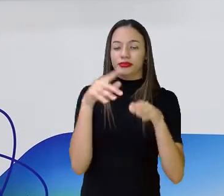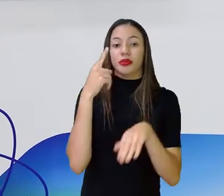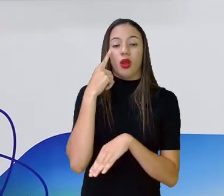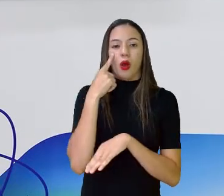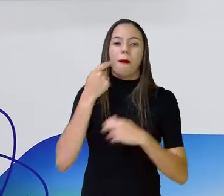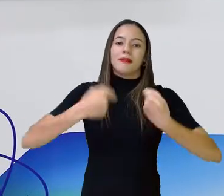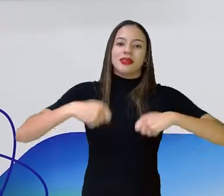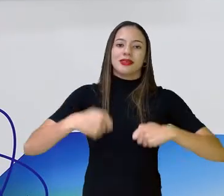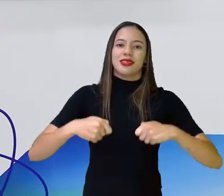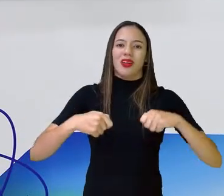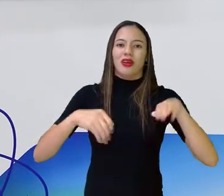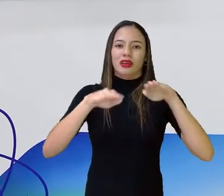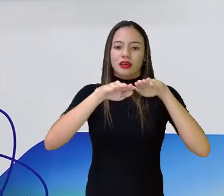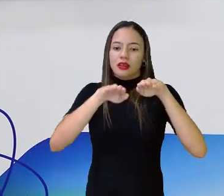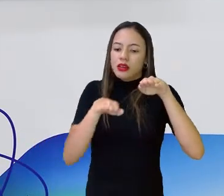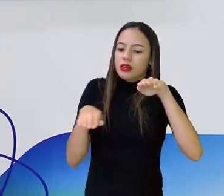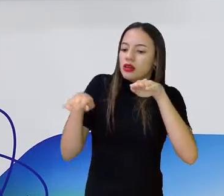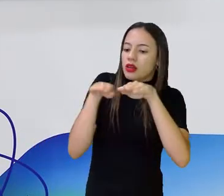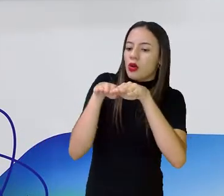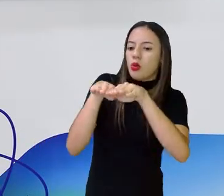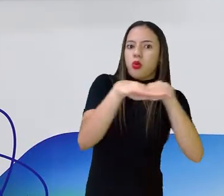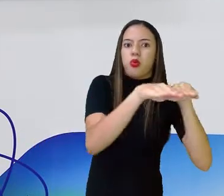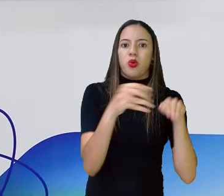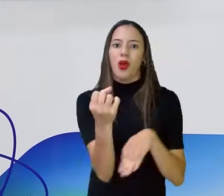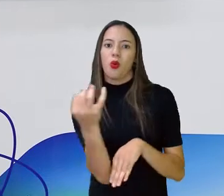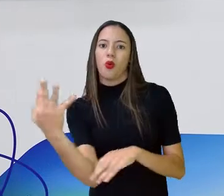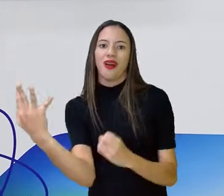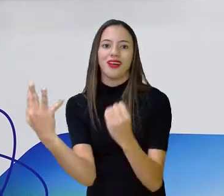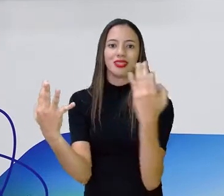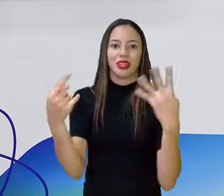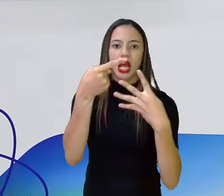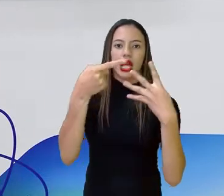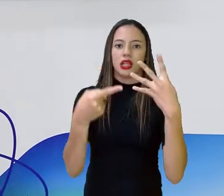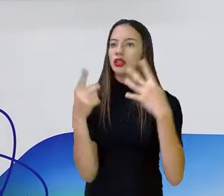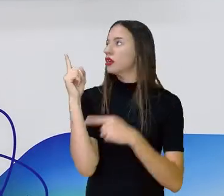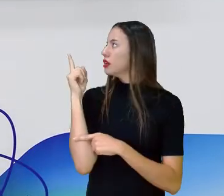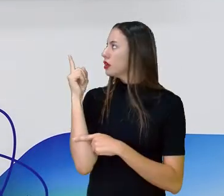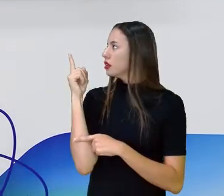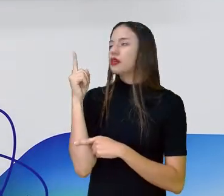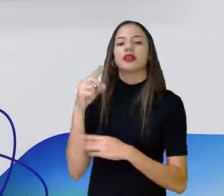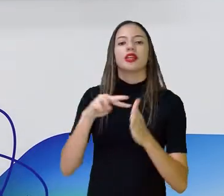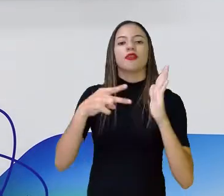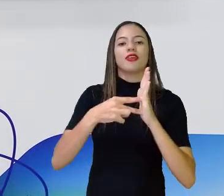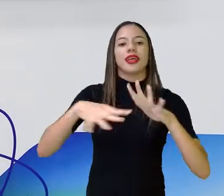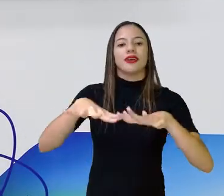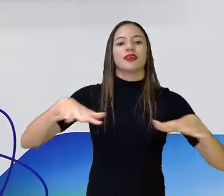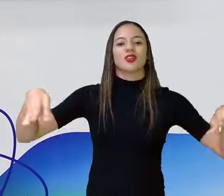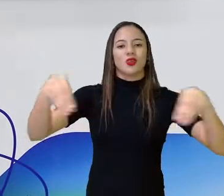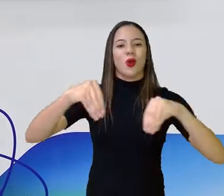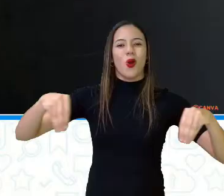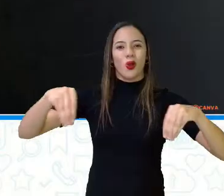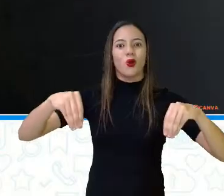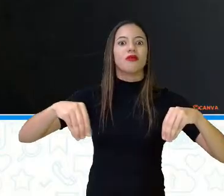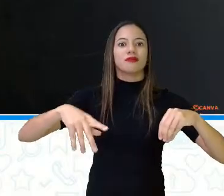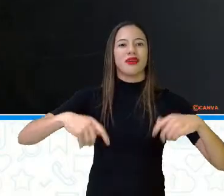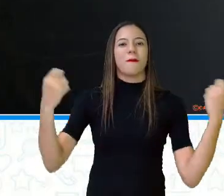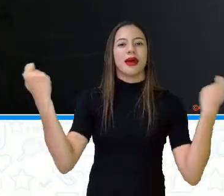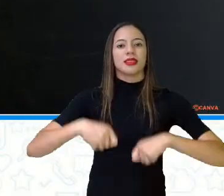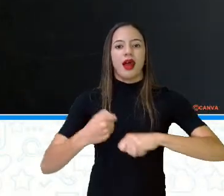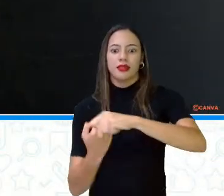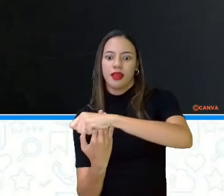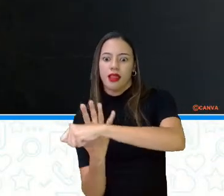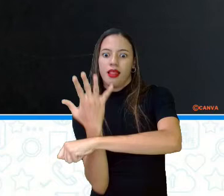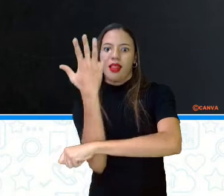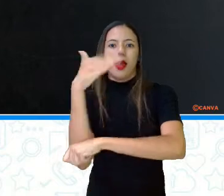forma equilibrada essas quantidades, nós vamos sim ter um solo fértil. E claro,